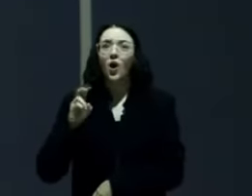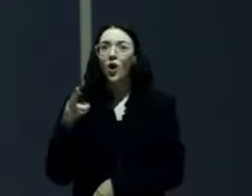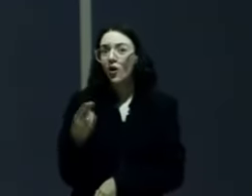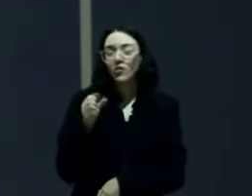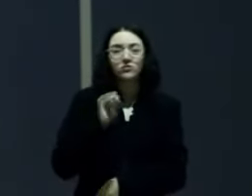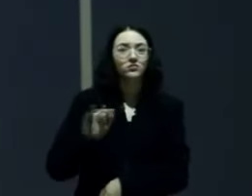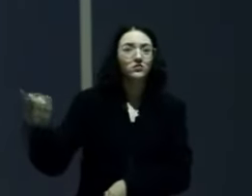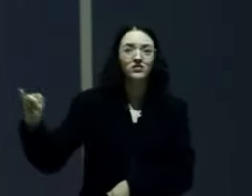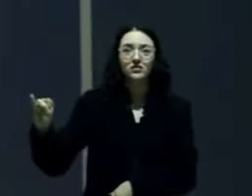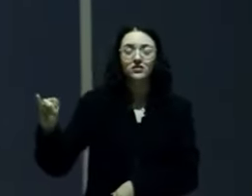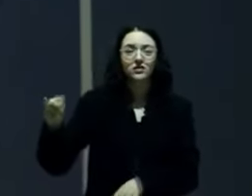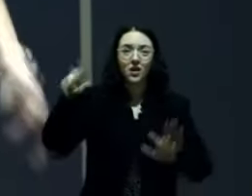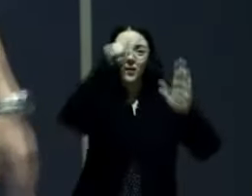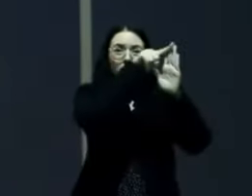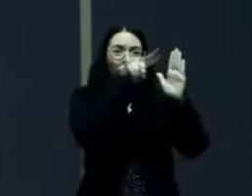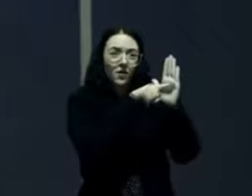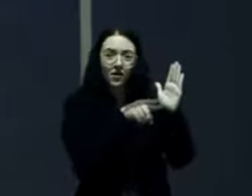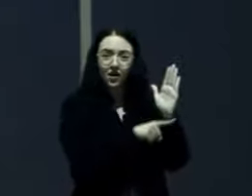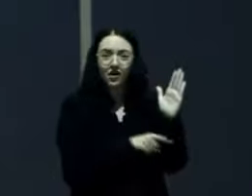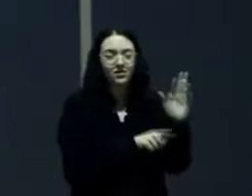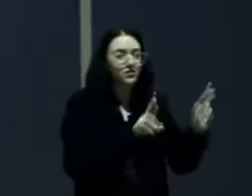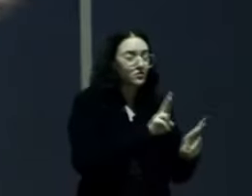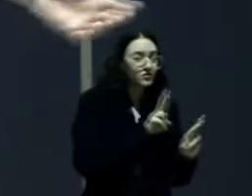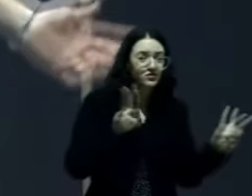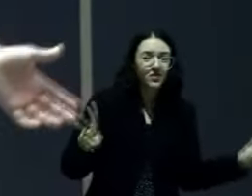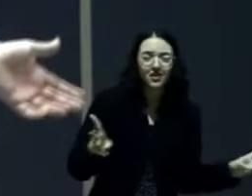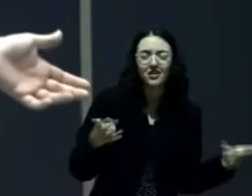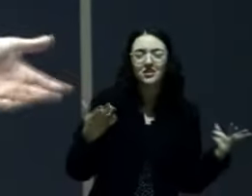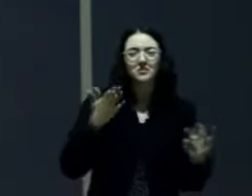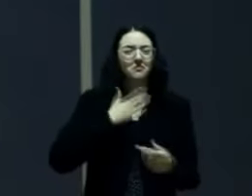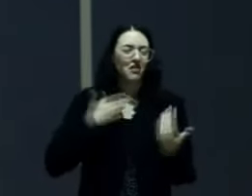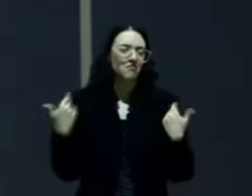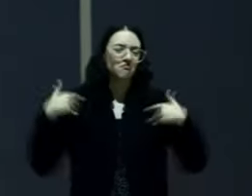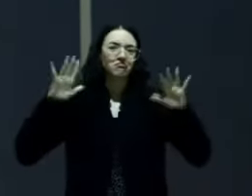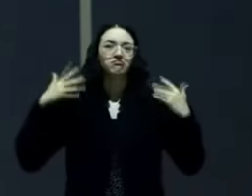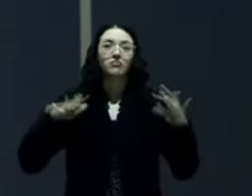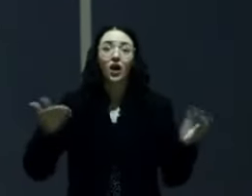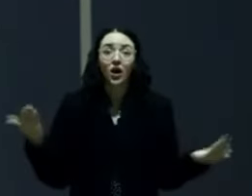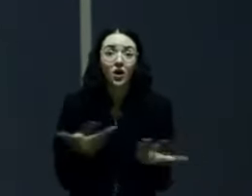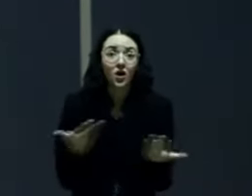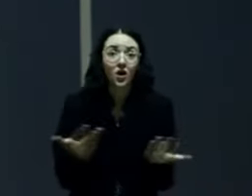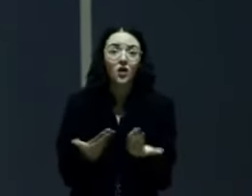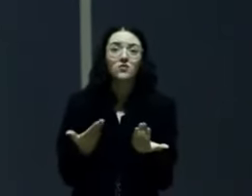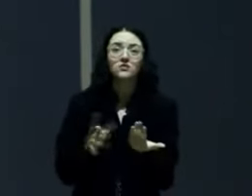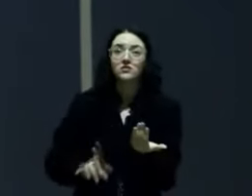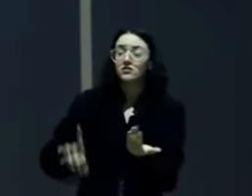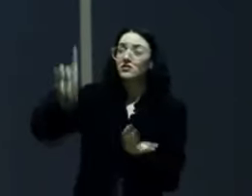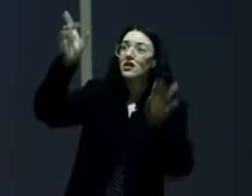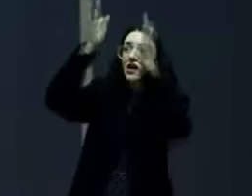estava querendo que acontecesse, para mim não importa. O que importa é o que eu vim apresentar a